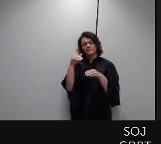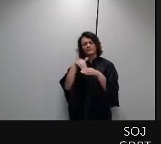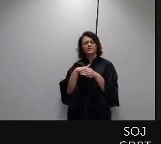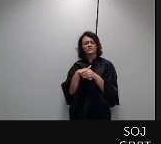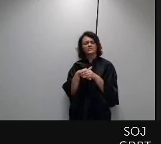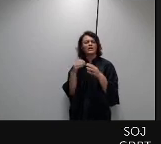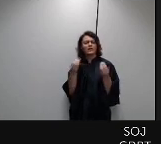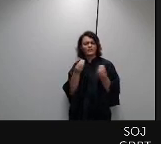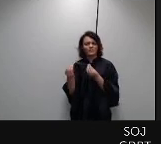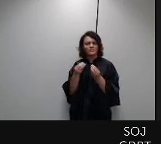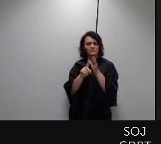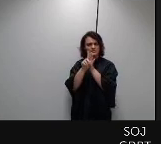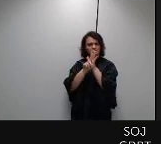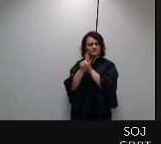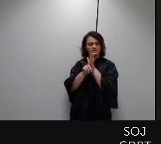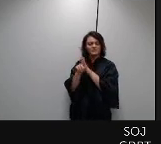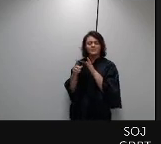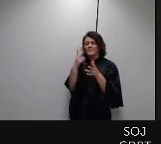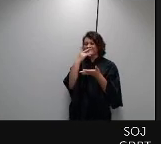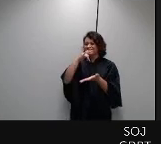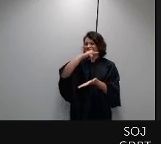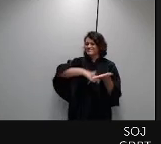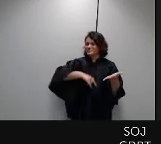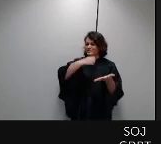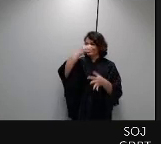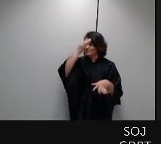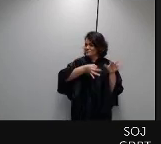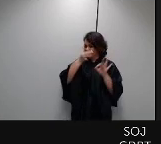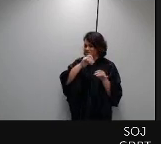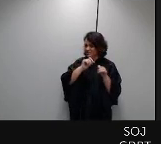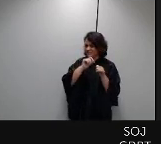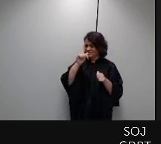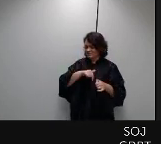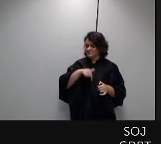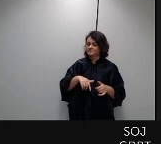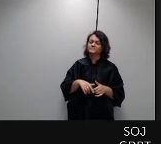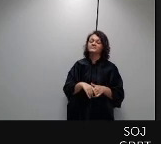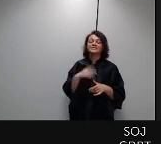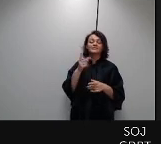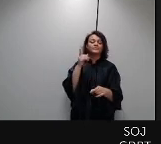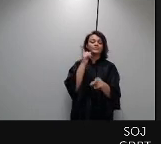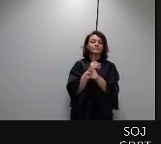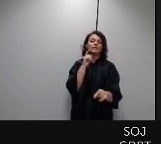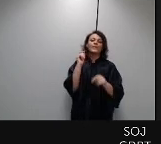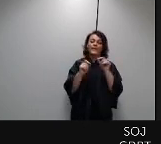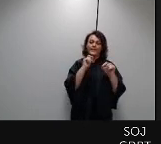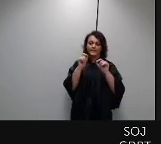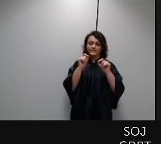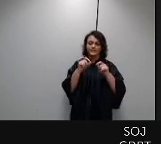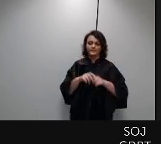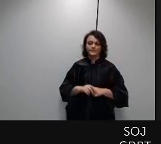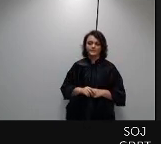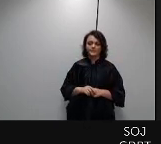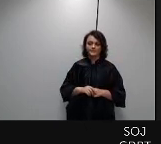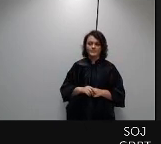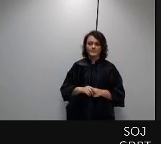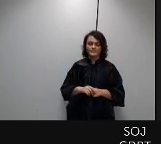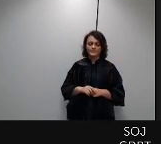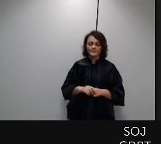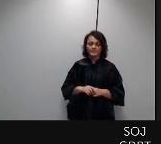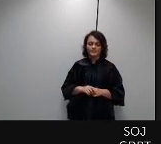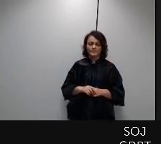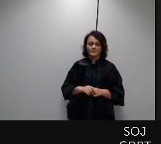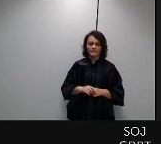certidão do julgamento disco aqui e verifiquei o saquinho Olha como está o